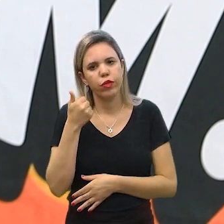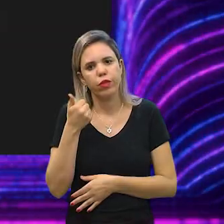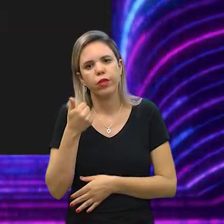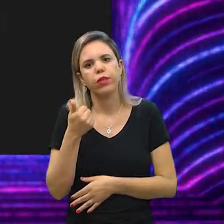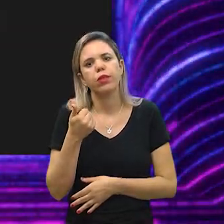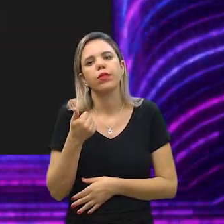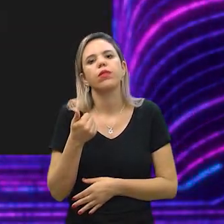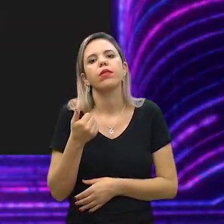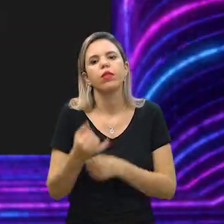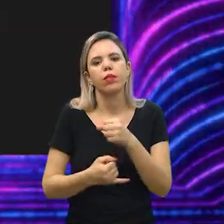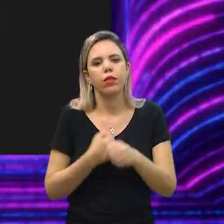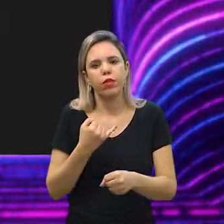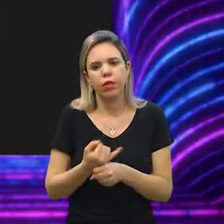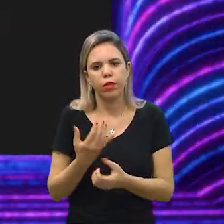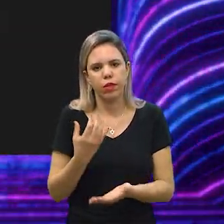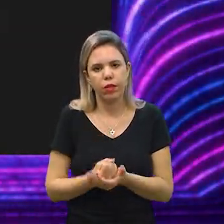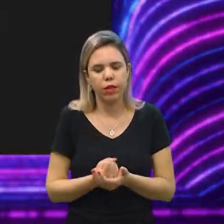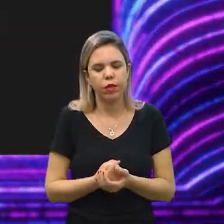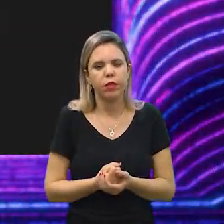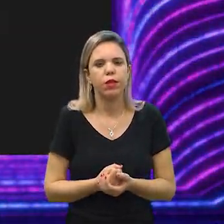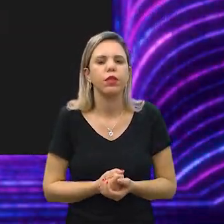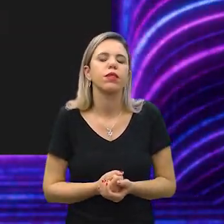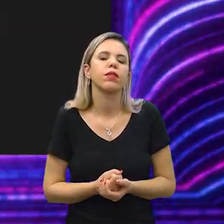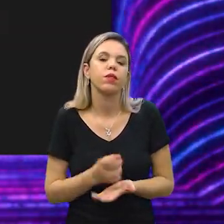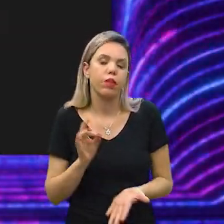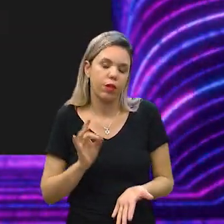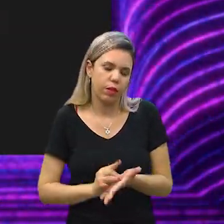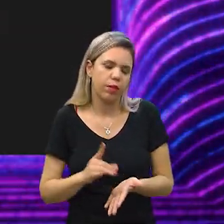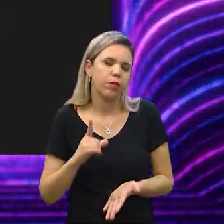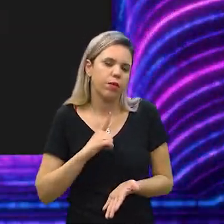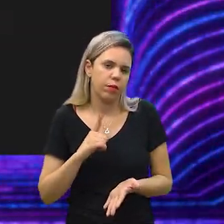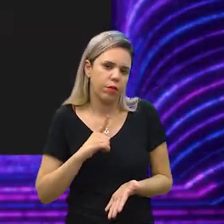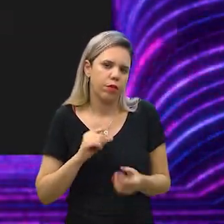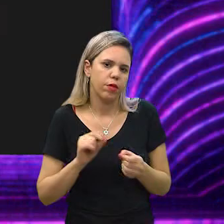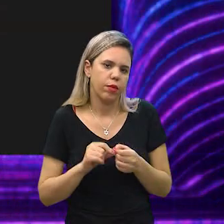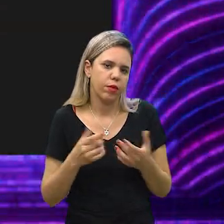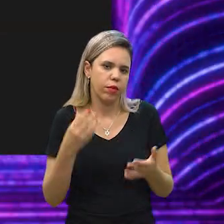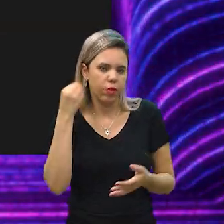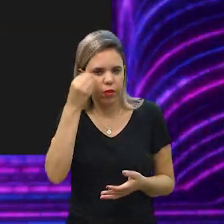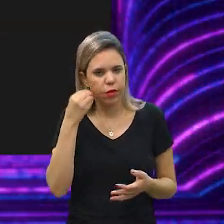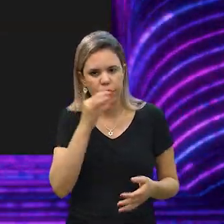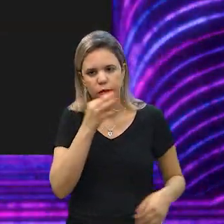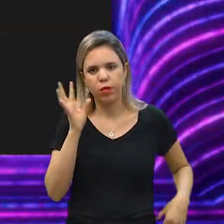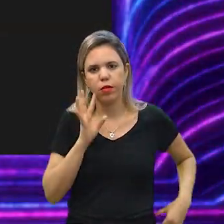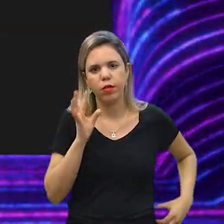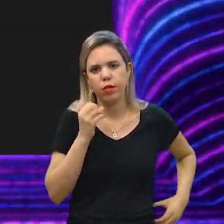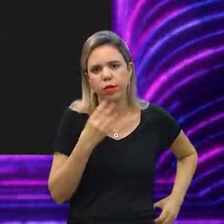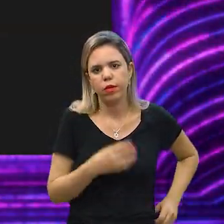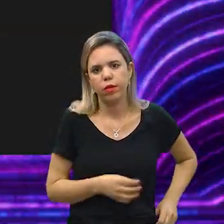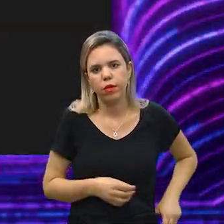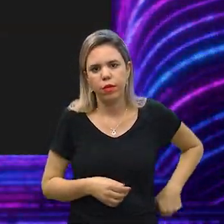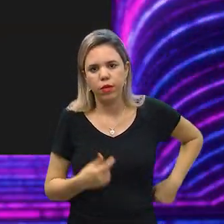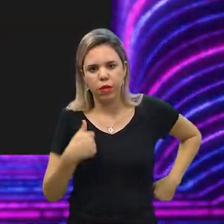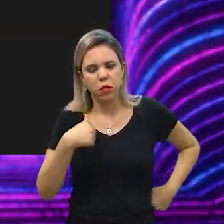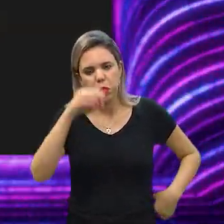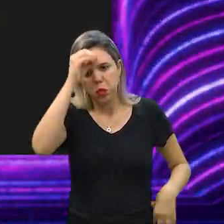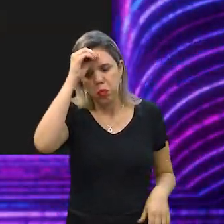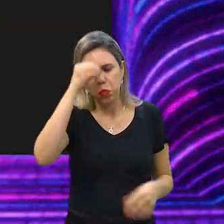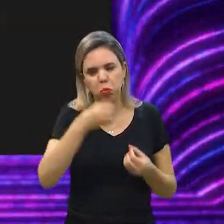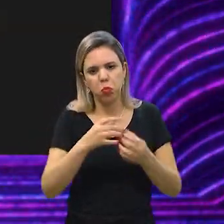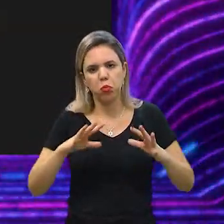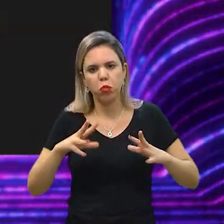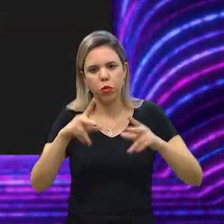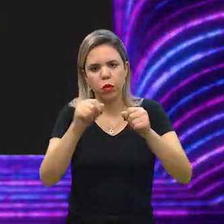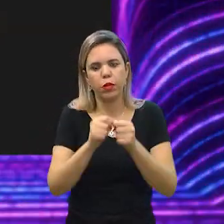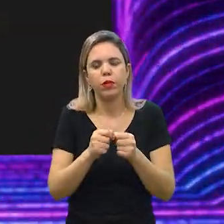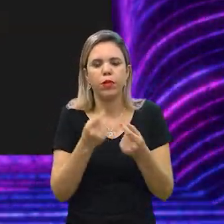o e-book ou livro físico. Realmente tá sendo uma experiência muito boa. Eu não sabia que ia ter